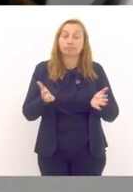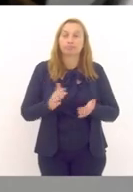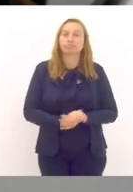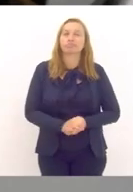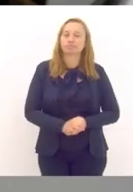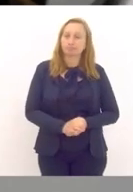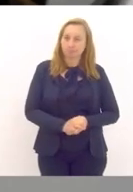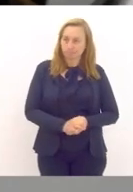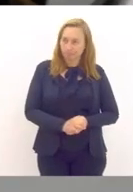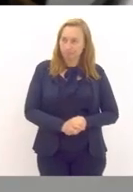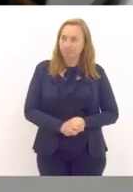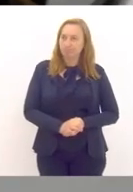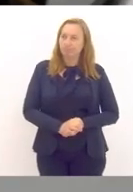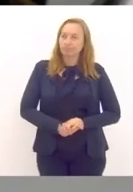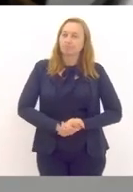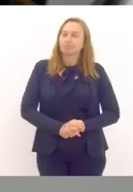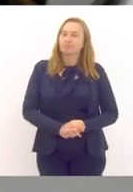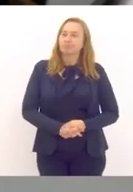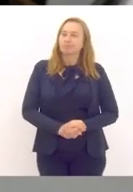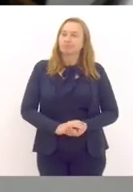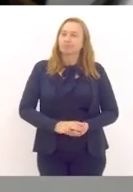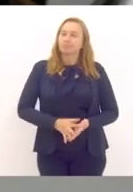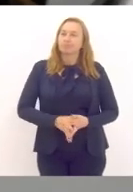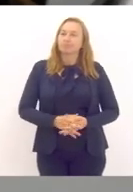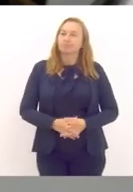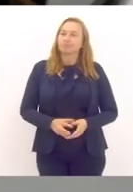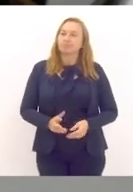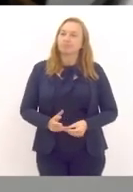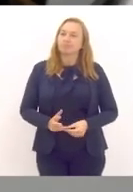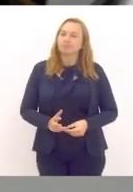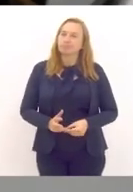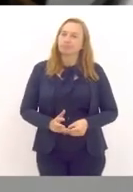agora. E, ainda